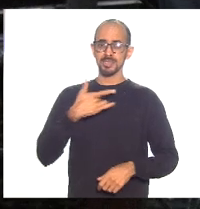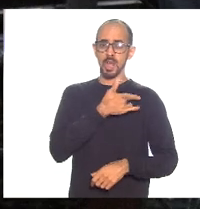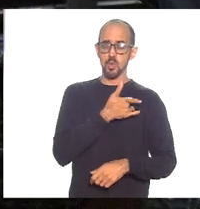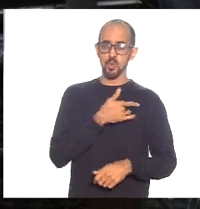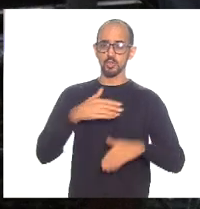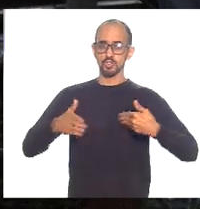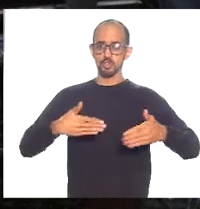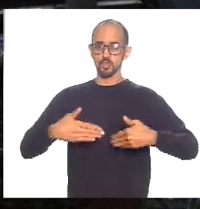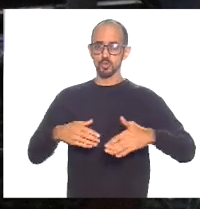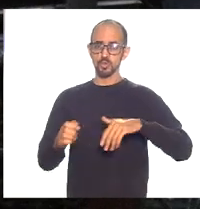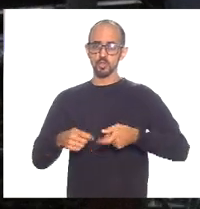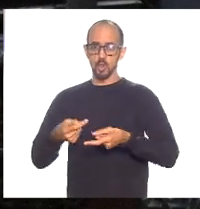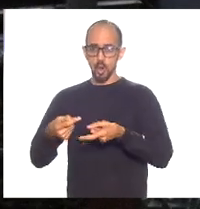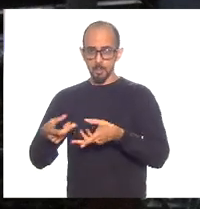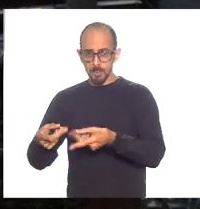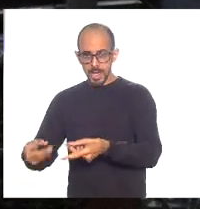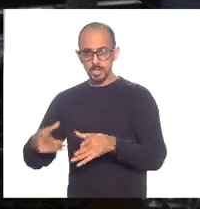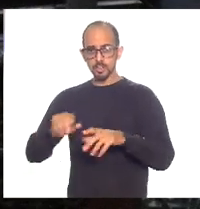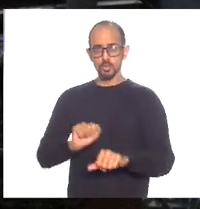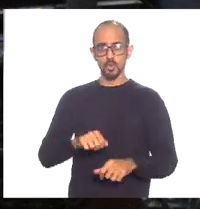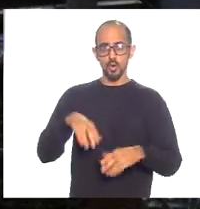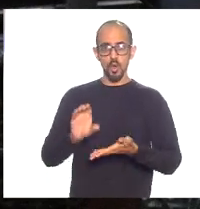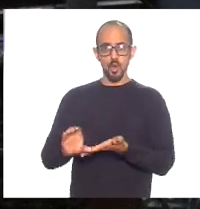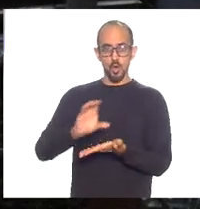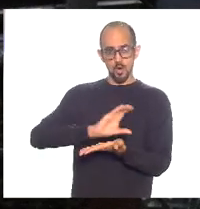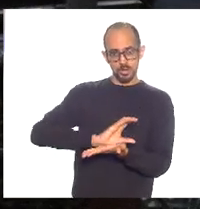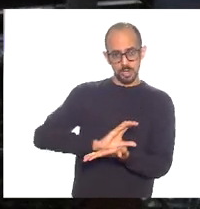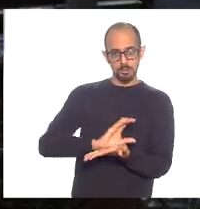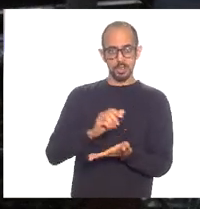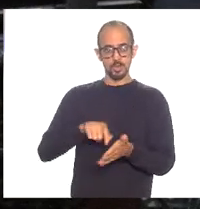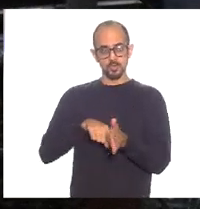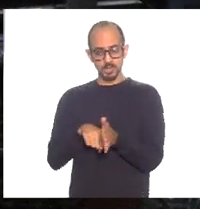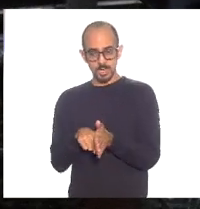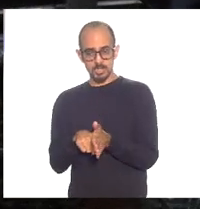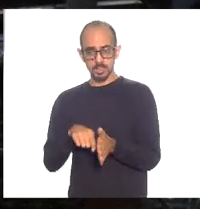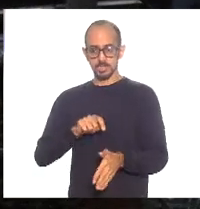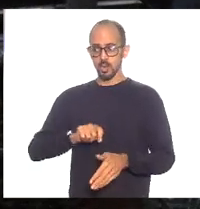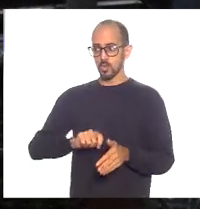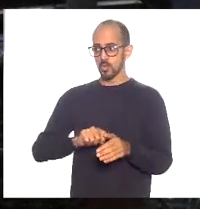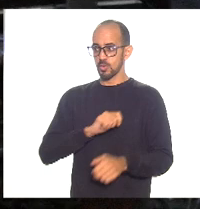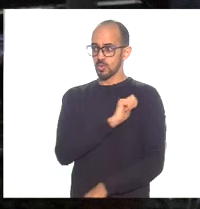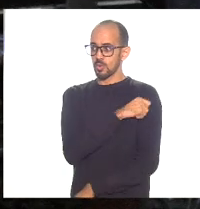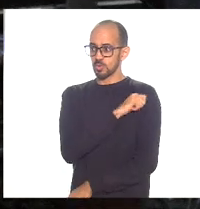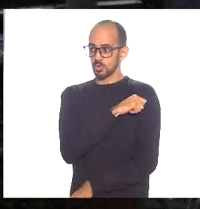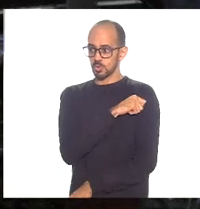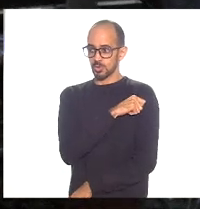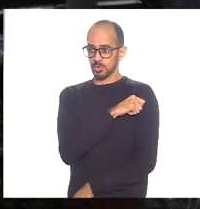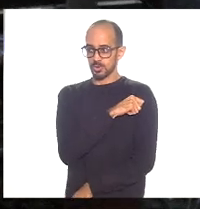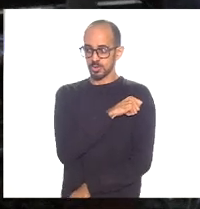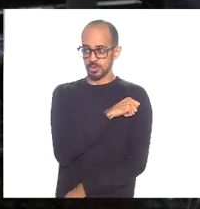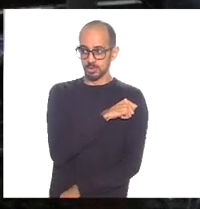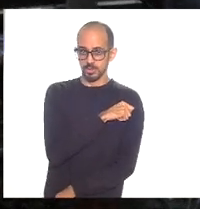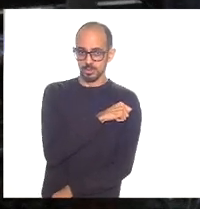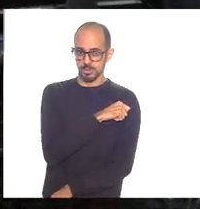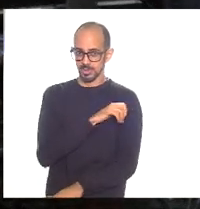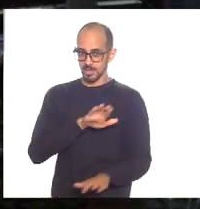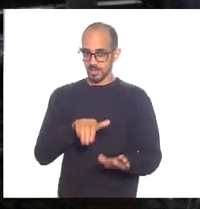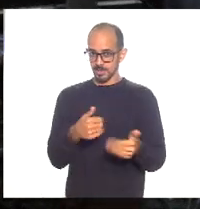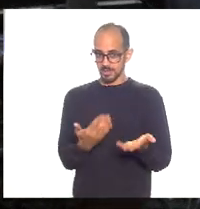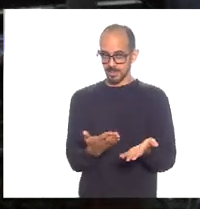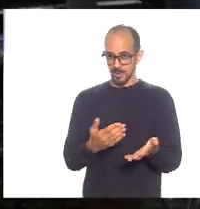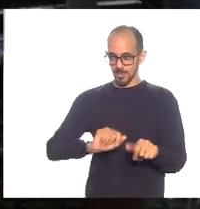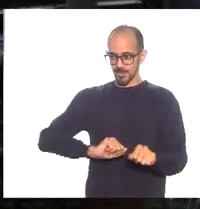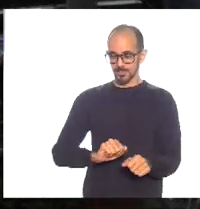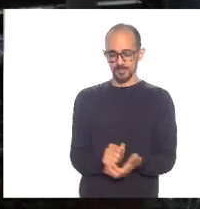Comércio, de Orçamento, Finanças, Fiscalização Financeira e Controle. Para emitir parecer pela Comissão de Constituição e Justiça,